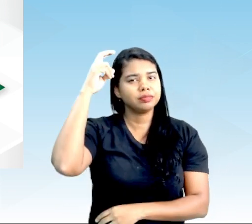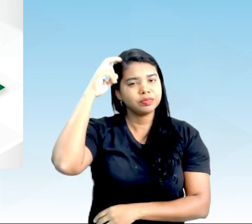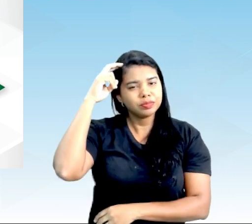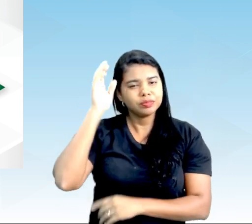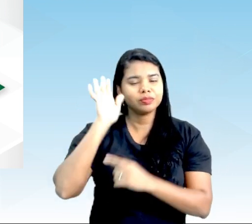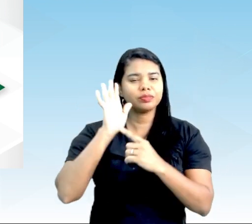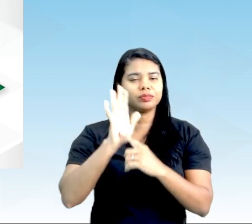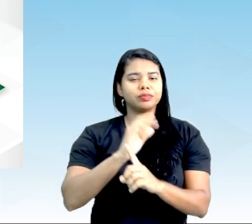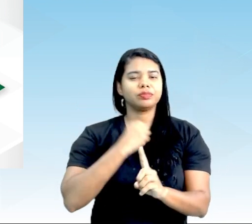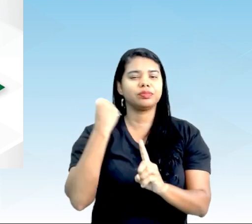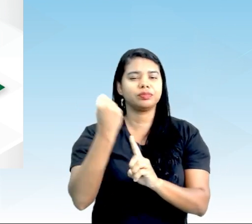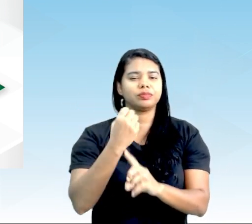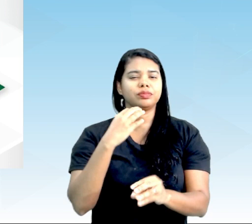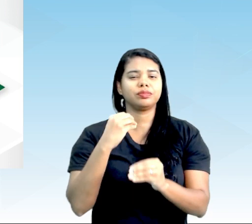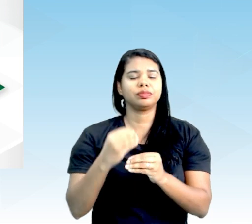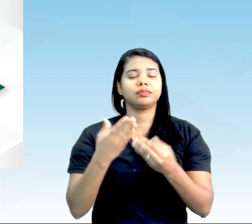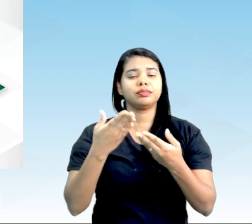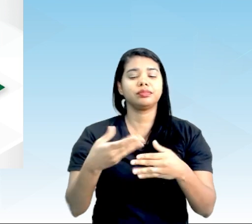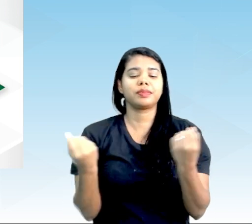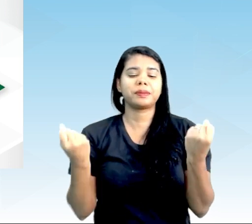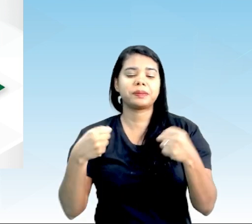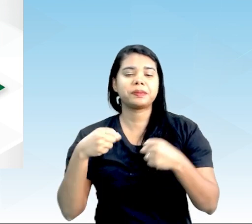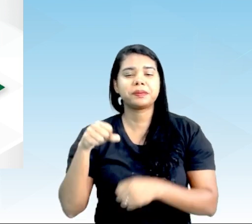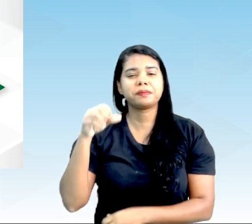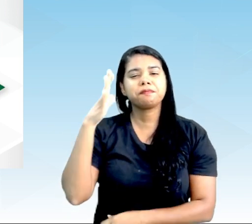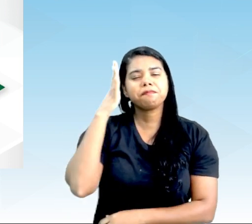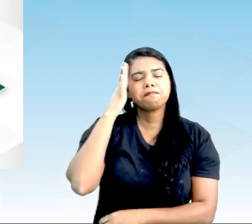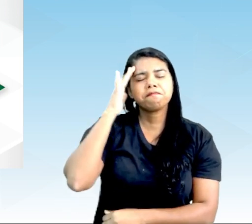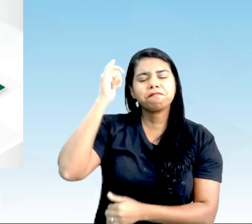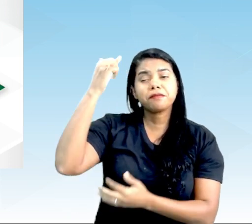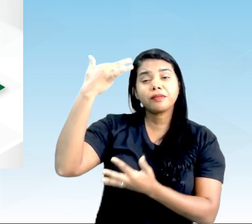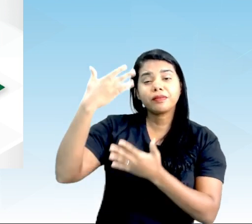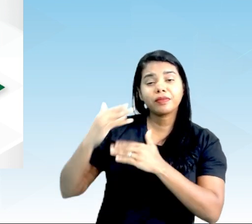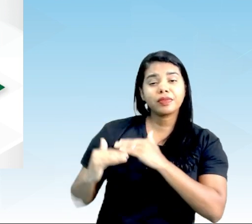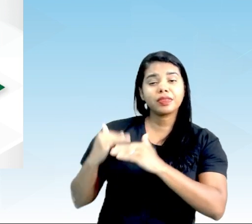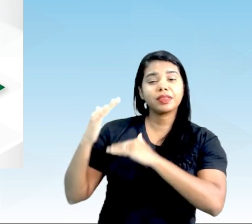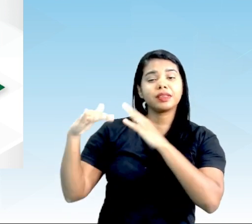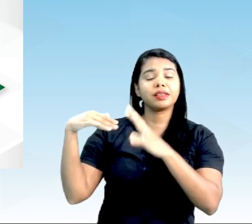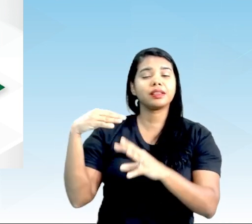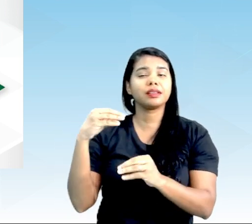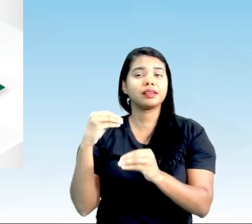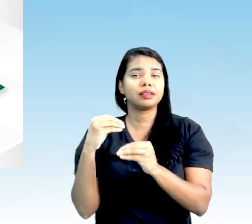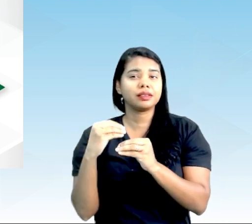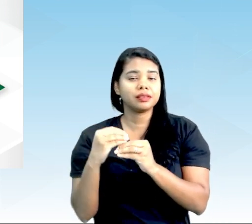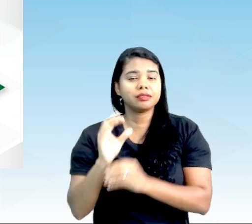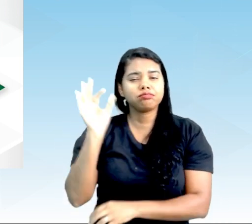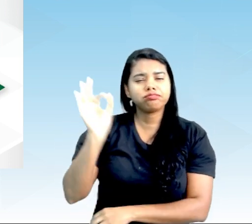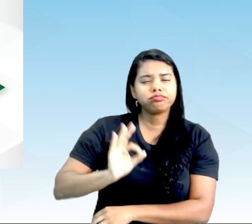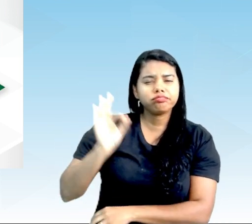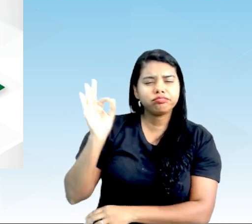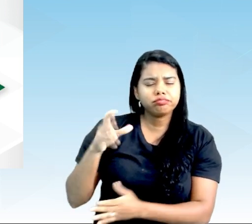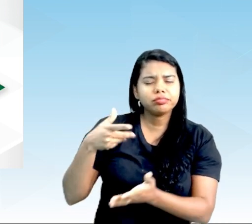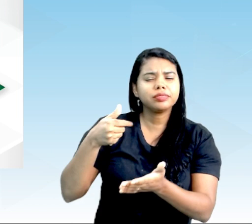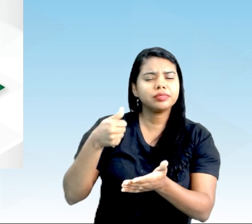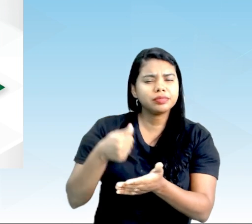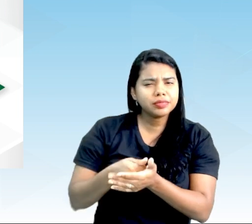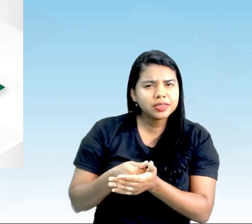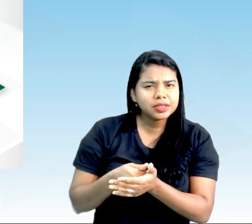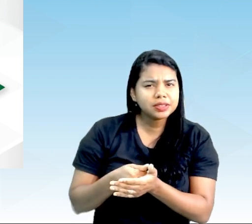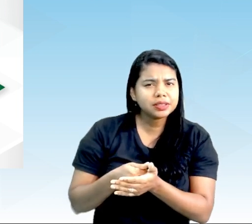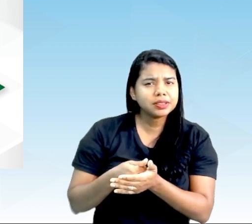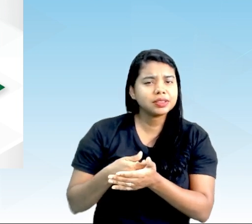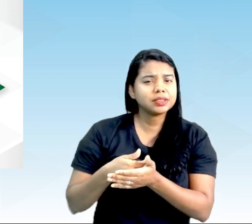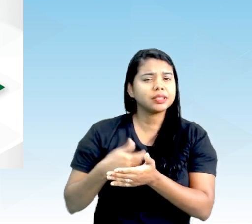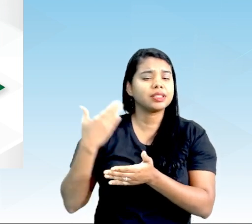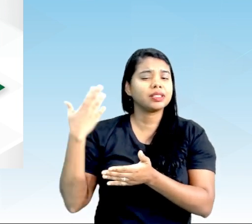modelo social. E você precisa entender a história e a evolução das taxas cobradas desde a época